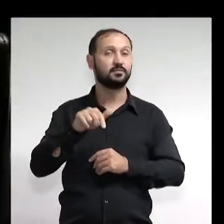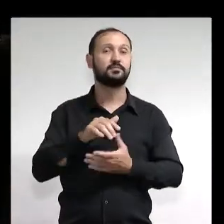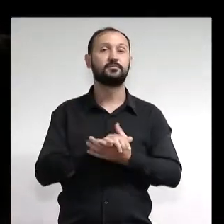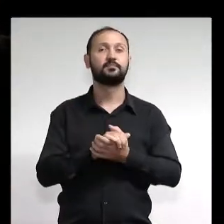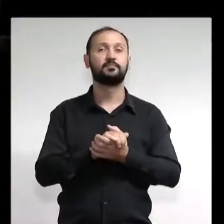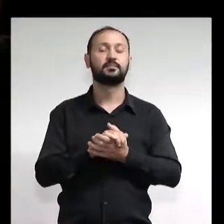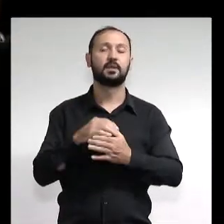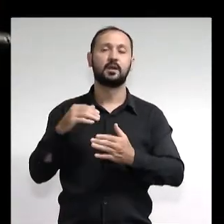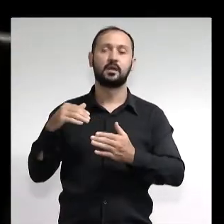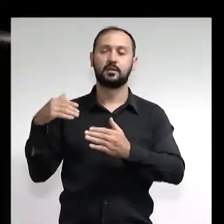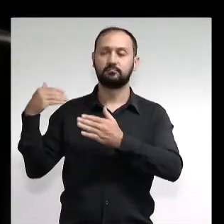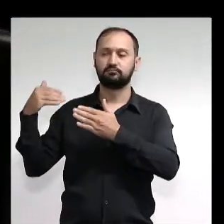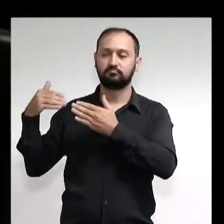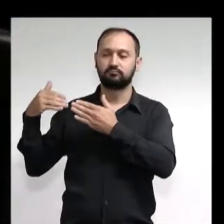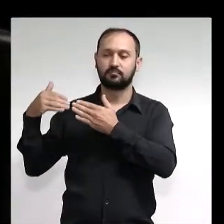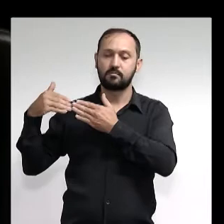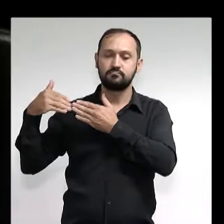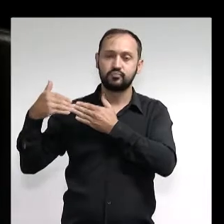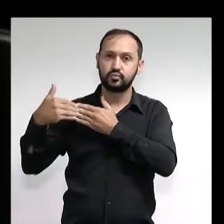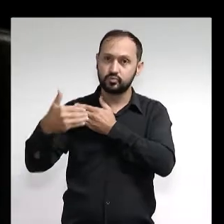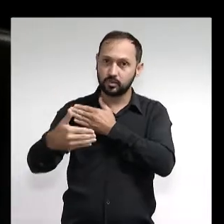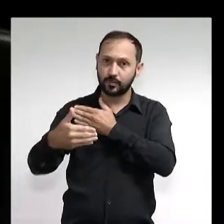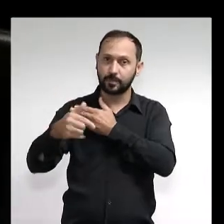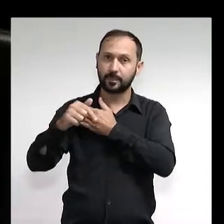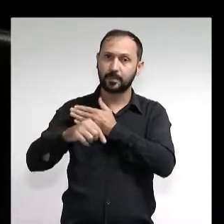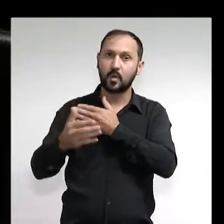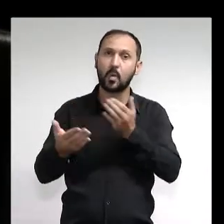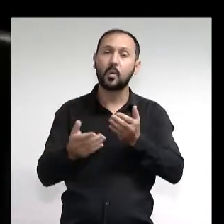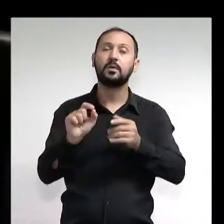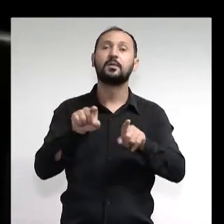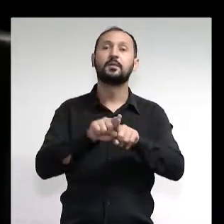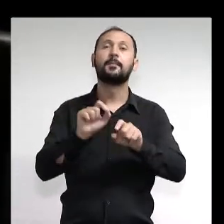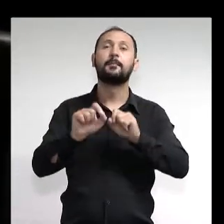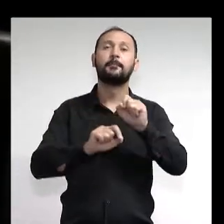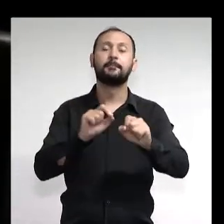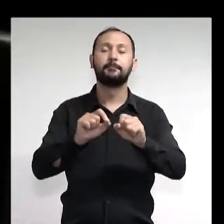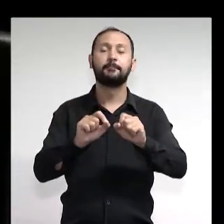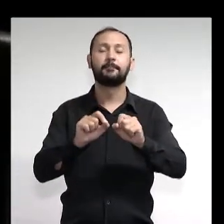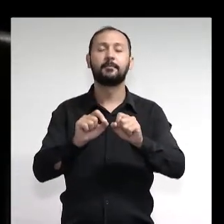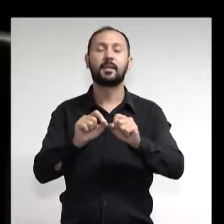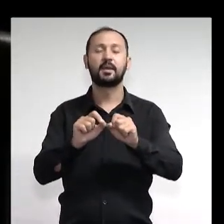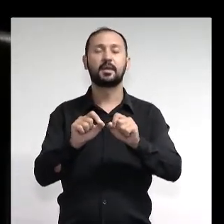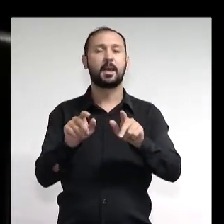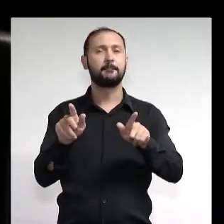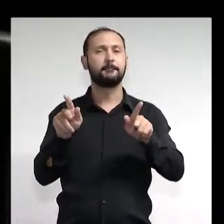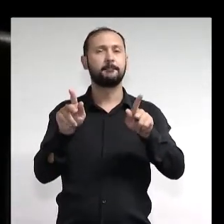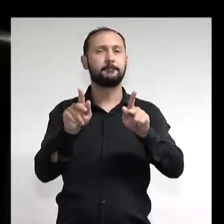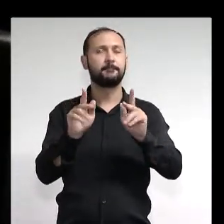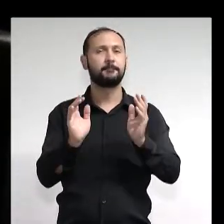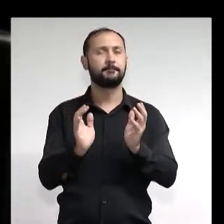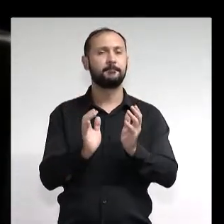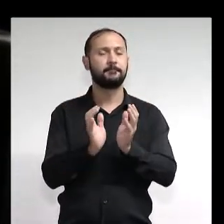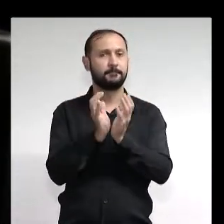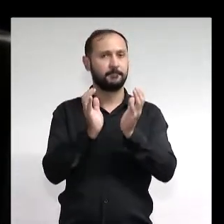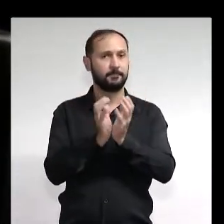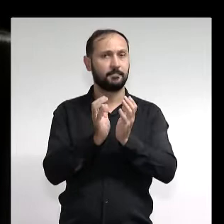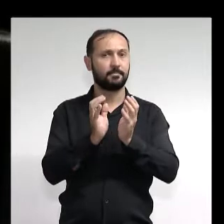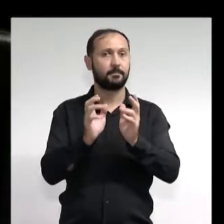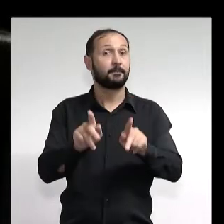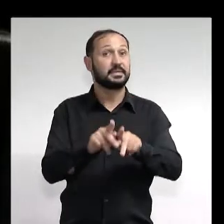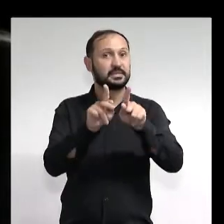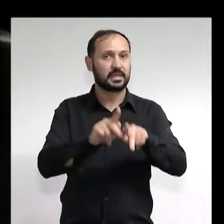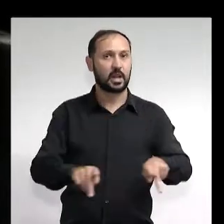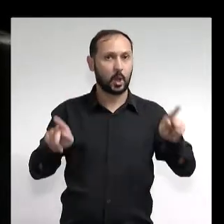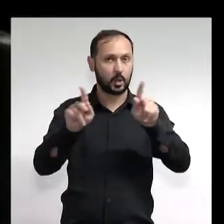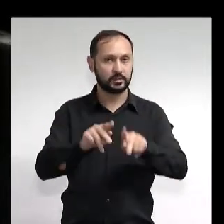estudantes. Após esse período, a gente pode ver também que a Pestalozzi do Rio de Janeiro,